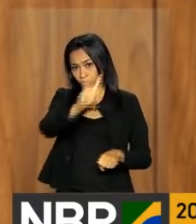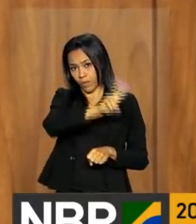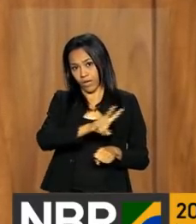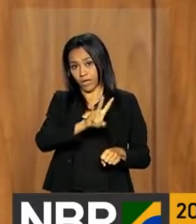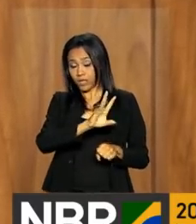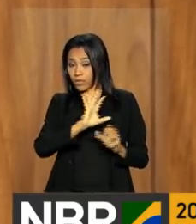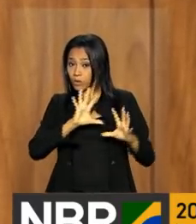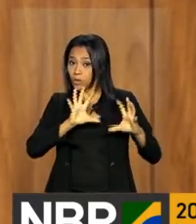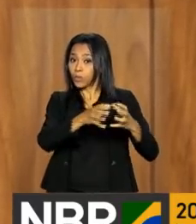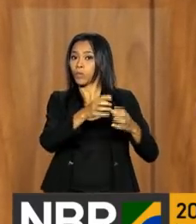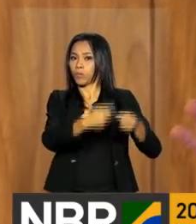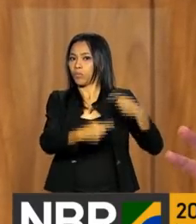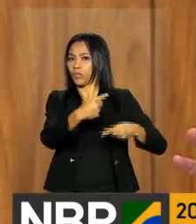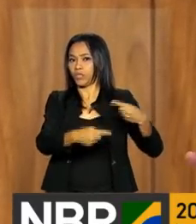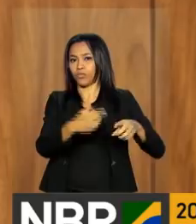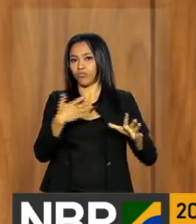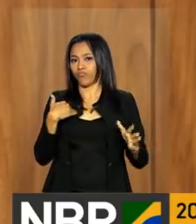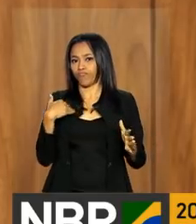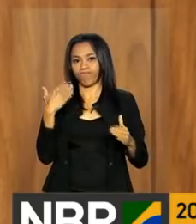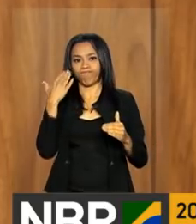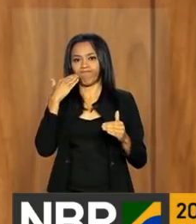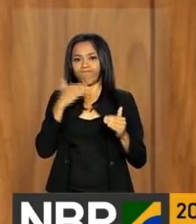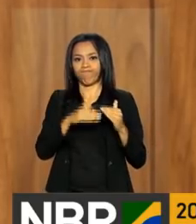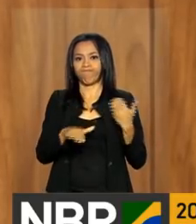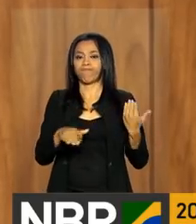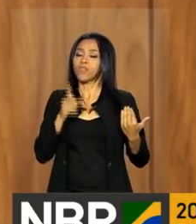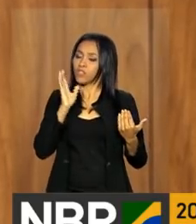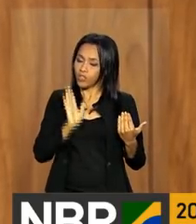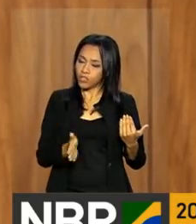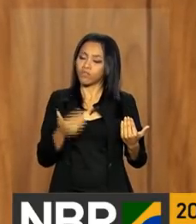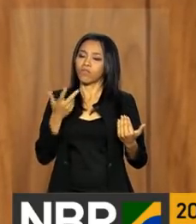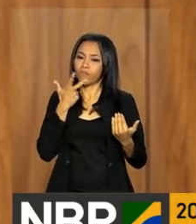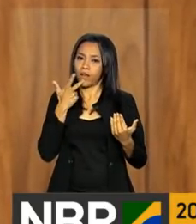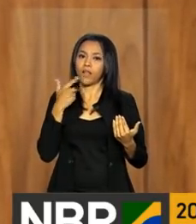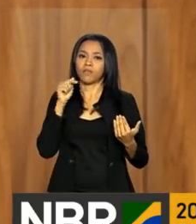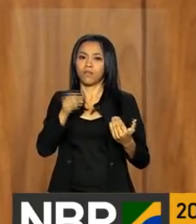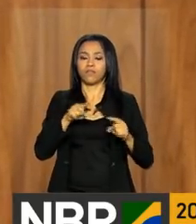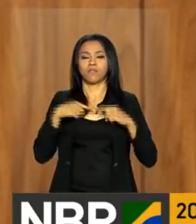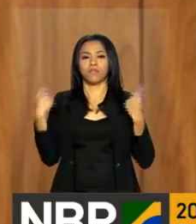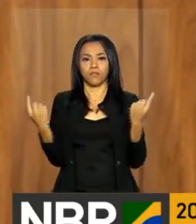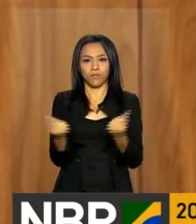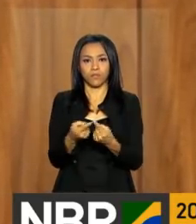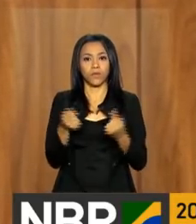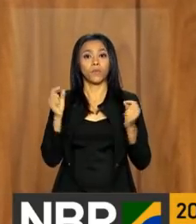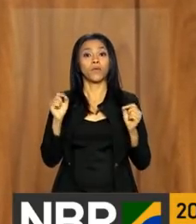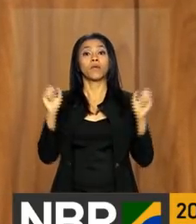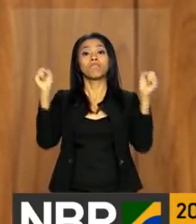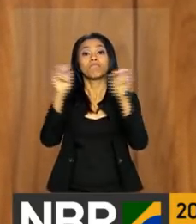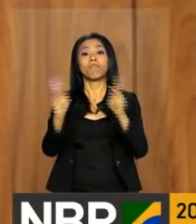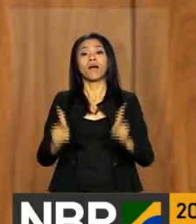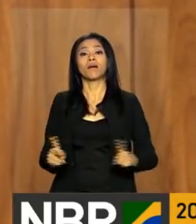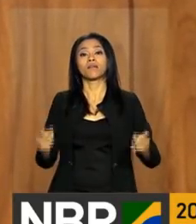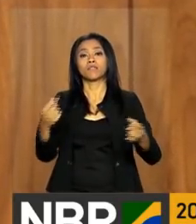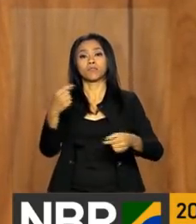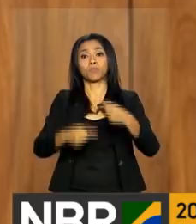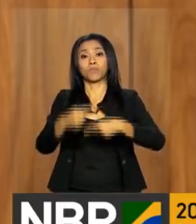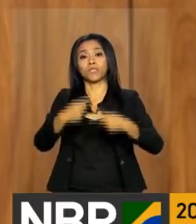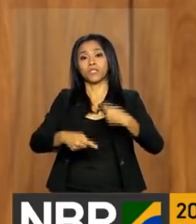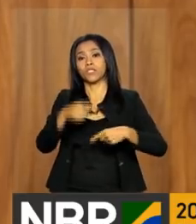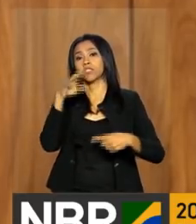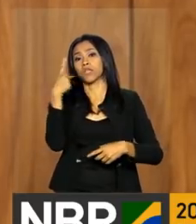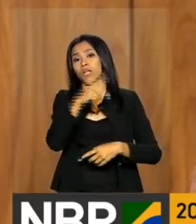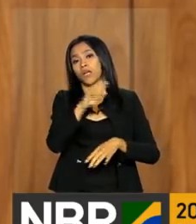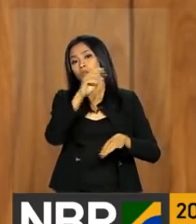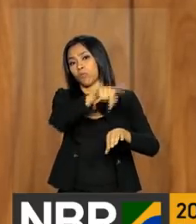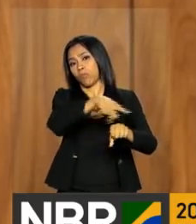que queremos, e isto foi tratado durante a reunião, é a pacificação política na